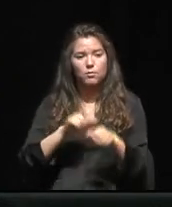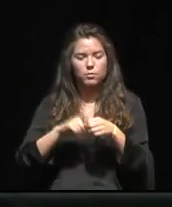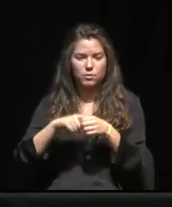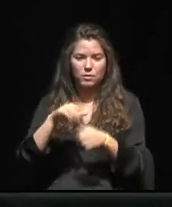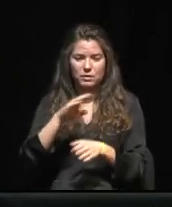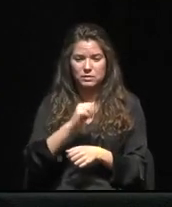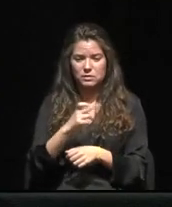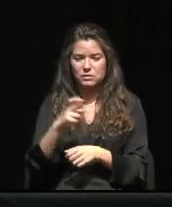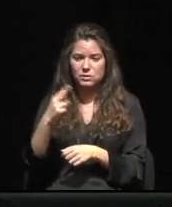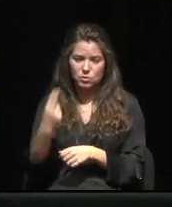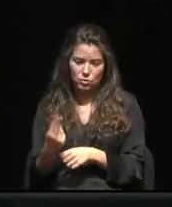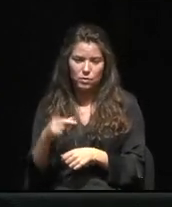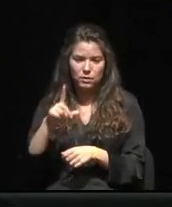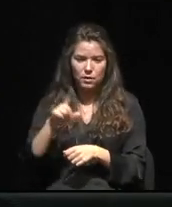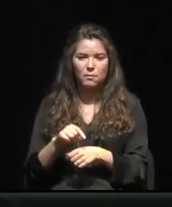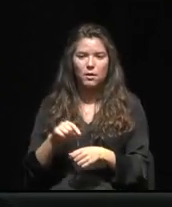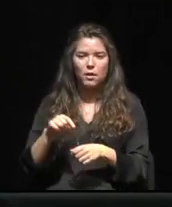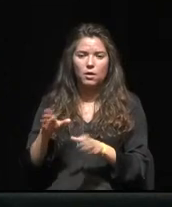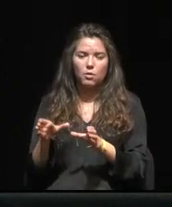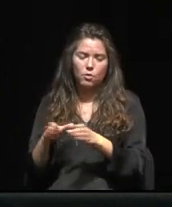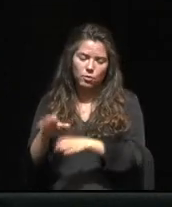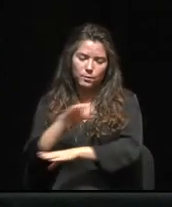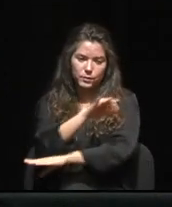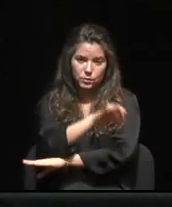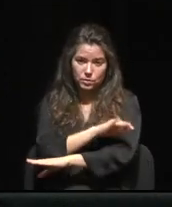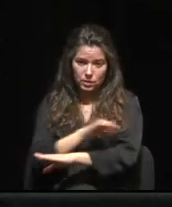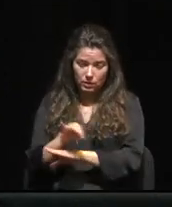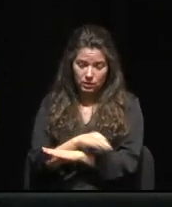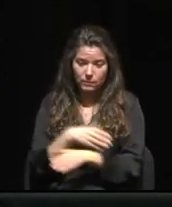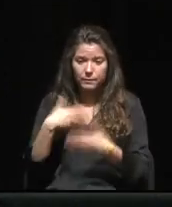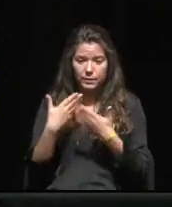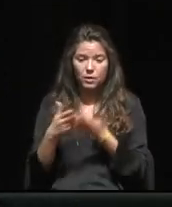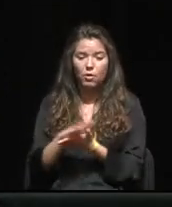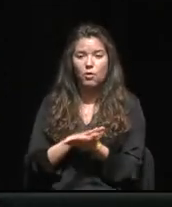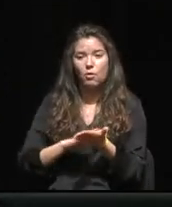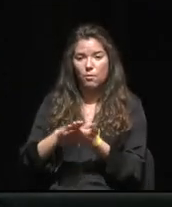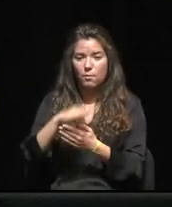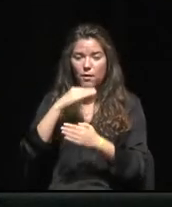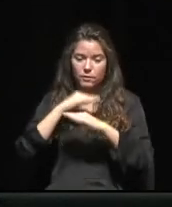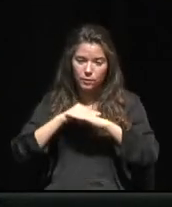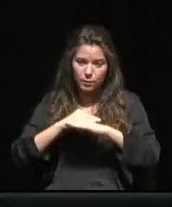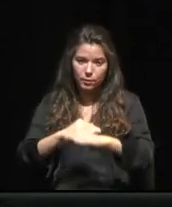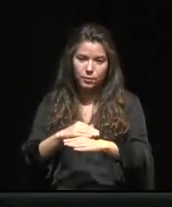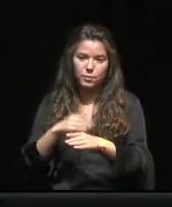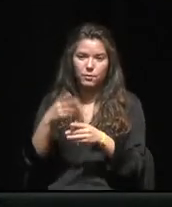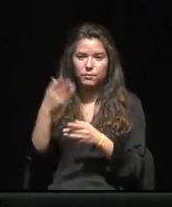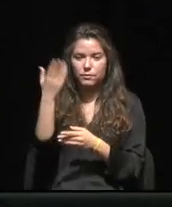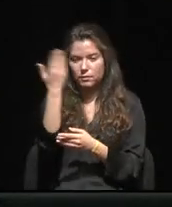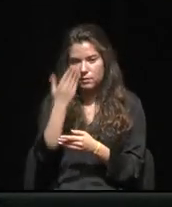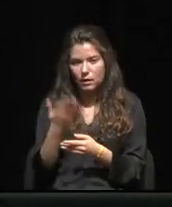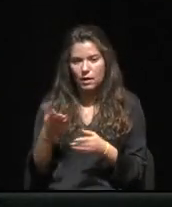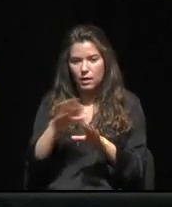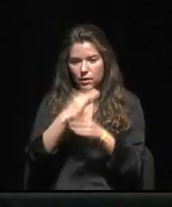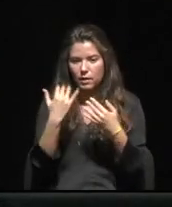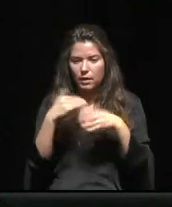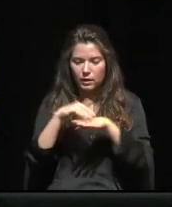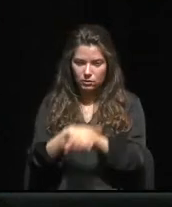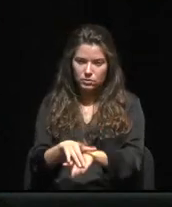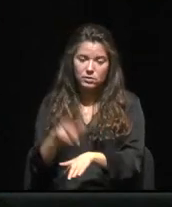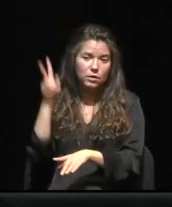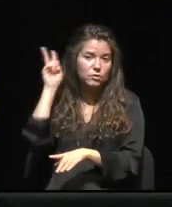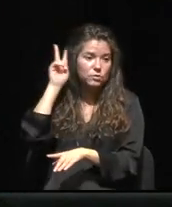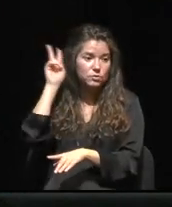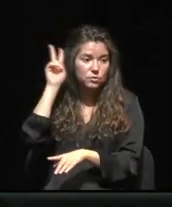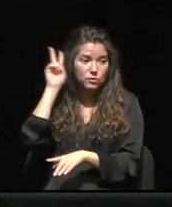seru e com a ordem dos Arquitetos com base nos valores da sustentabilidade estética da inclusão que são os da os os valores